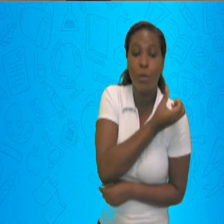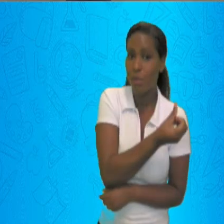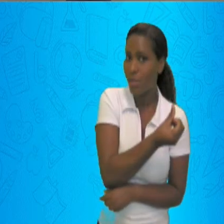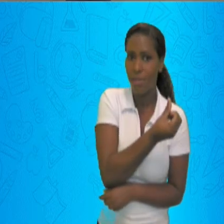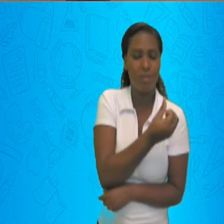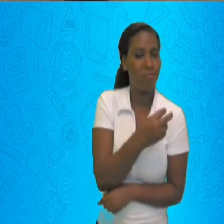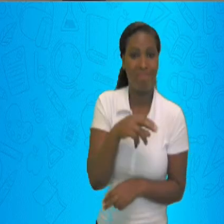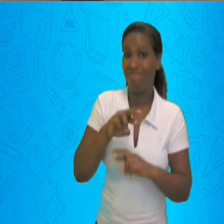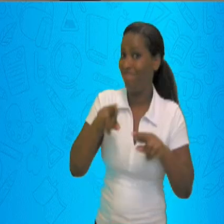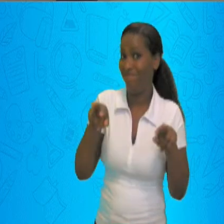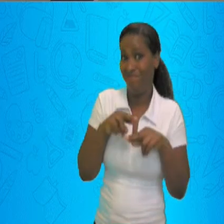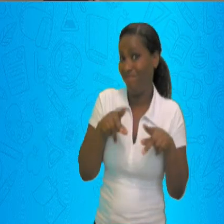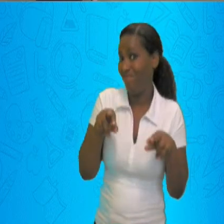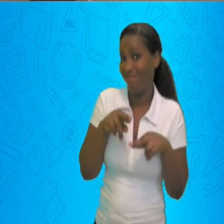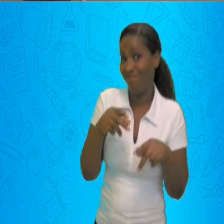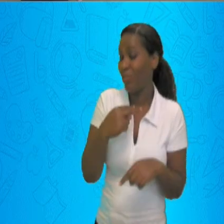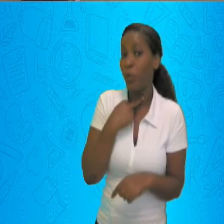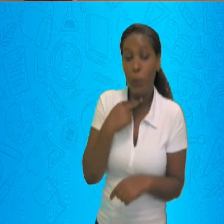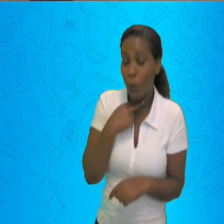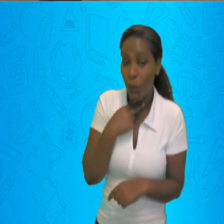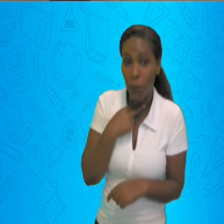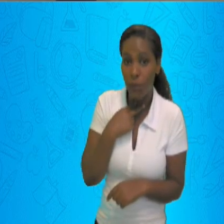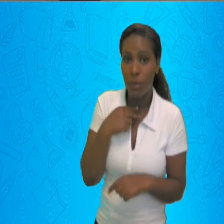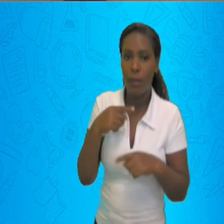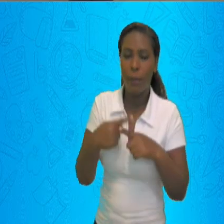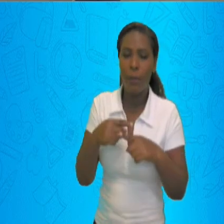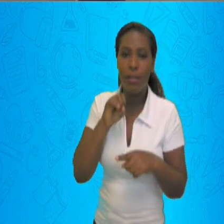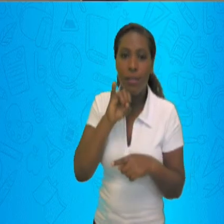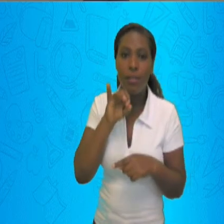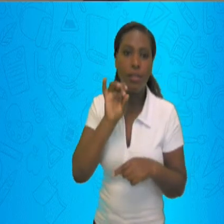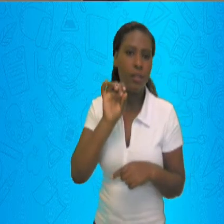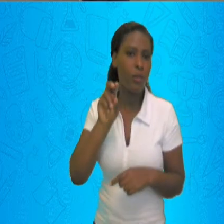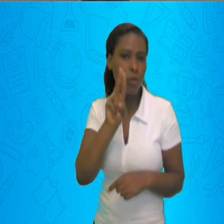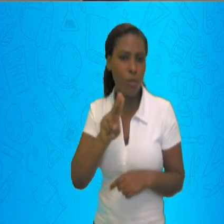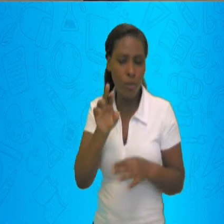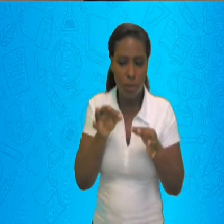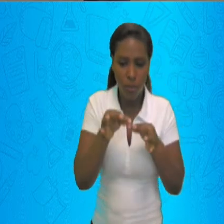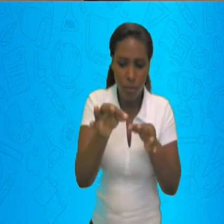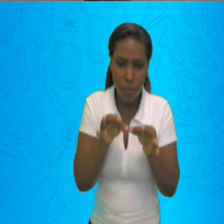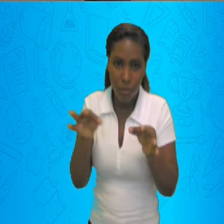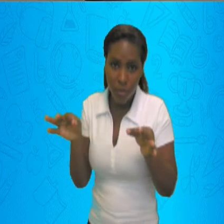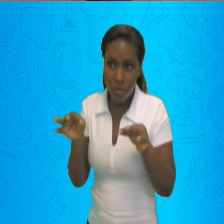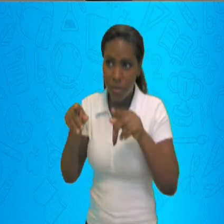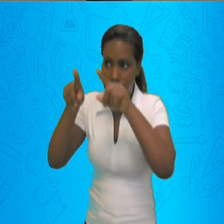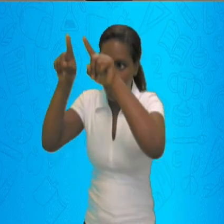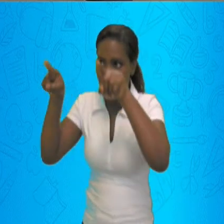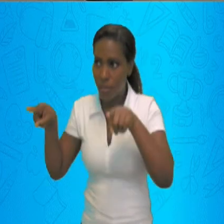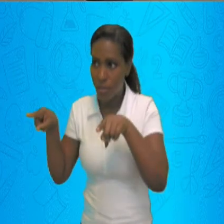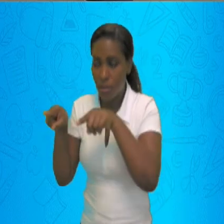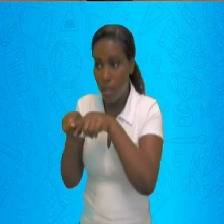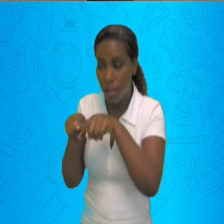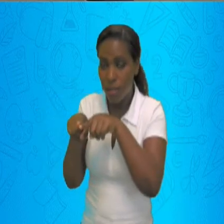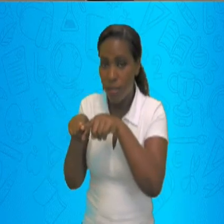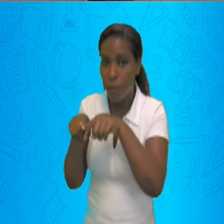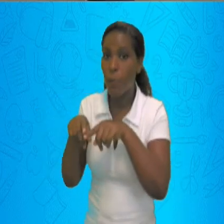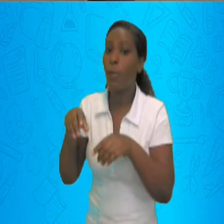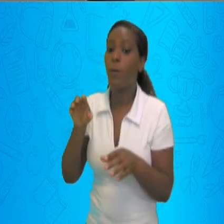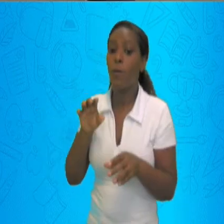Por quê? Se eu utilizar a medida 6, eu vou formar um triângulo isósceles.